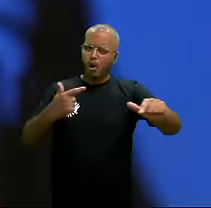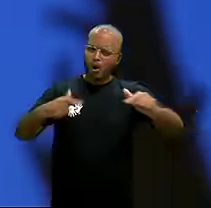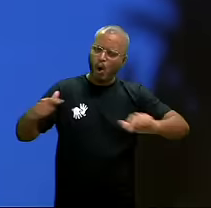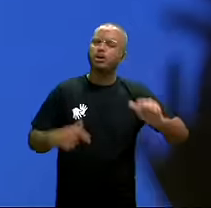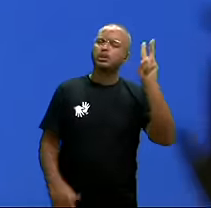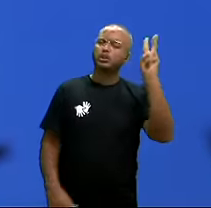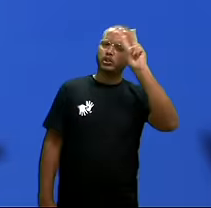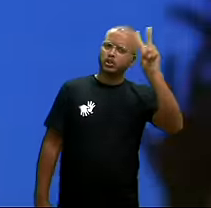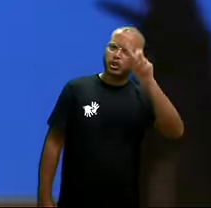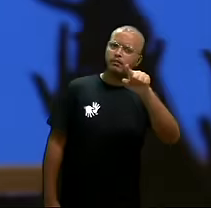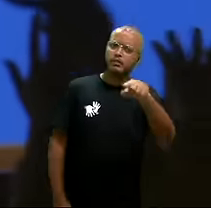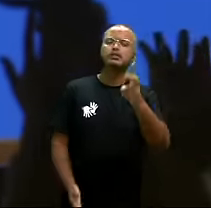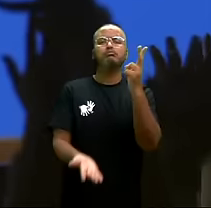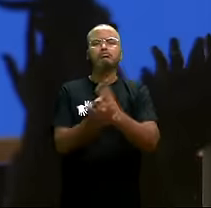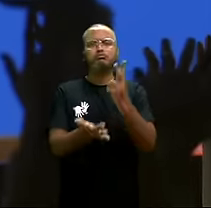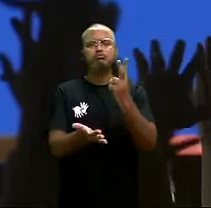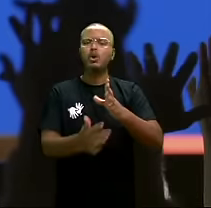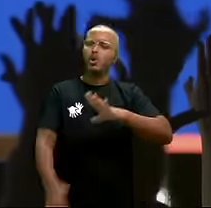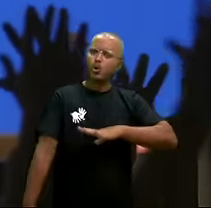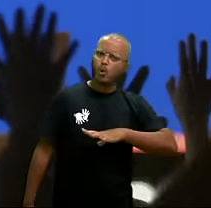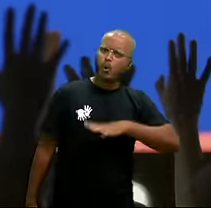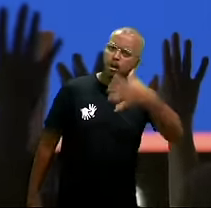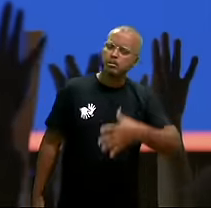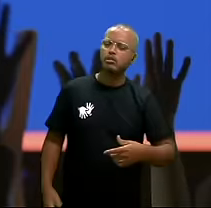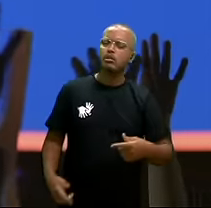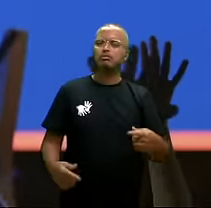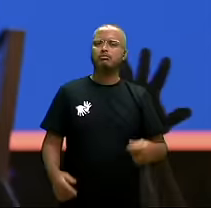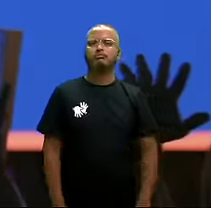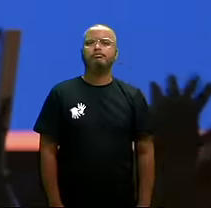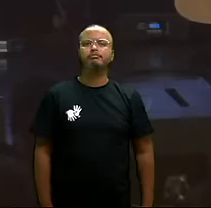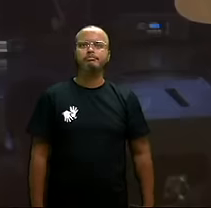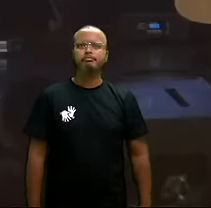Não para, seja corajoso.